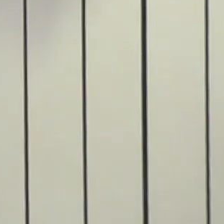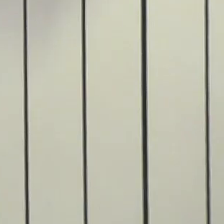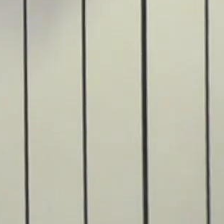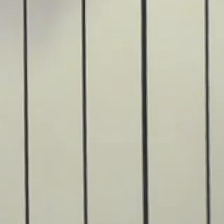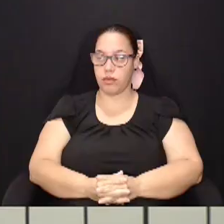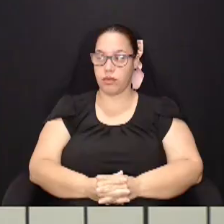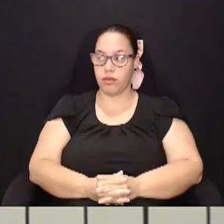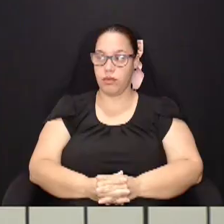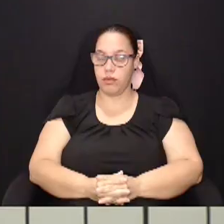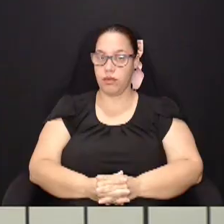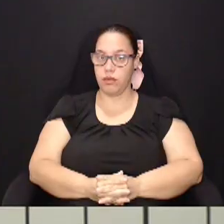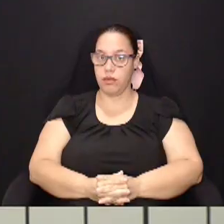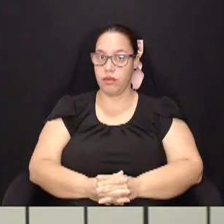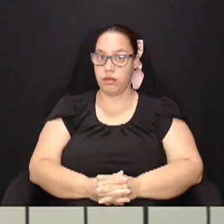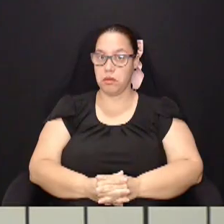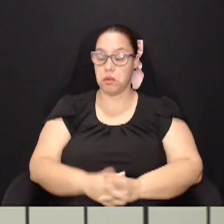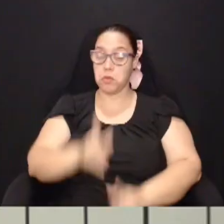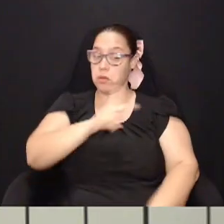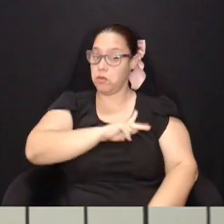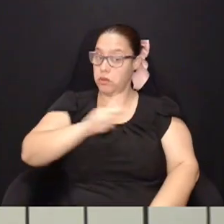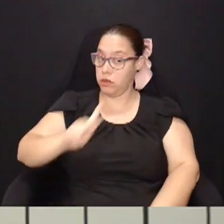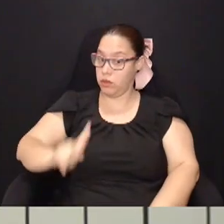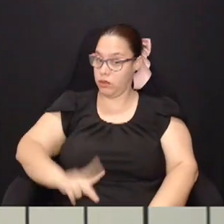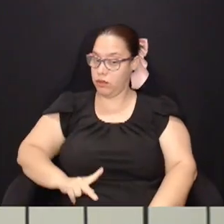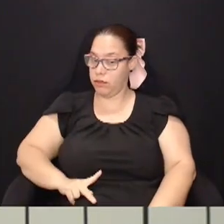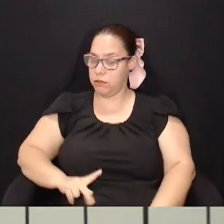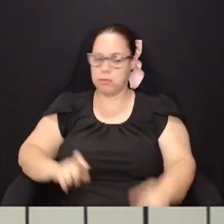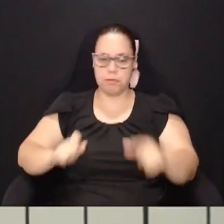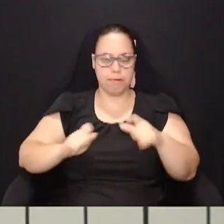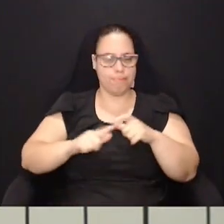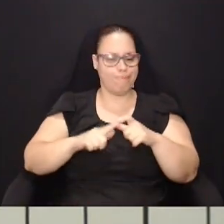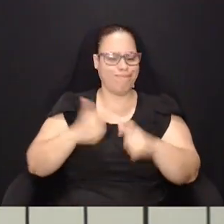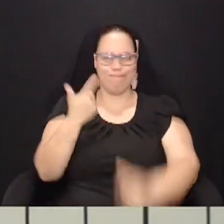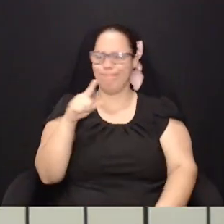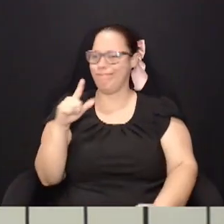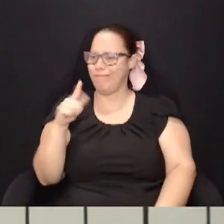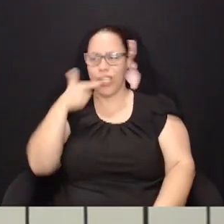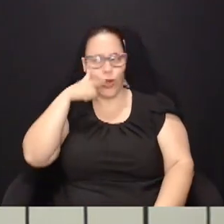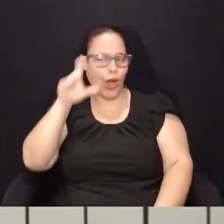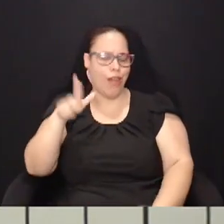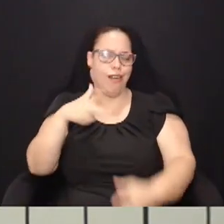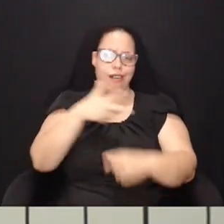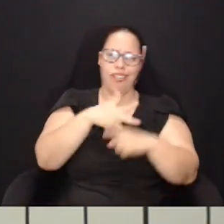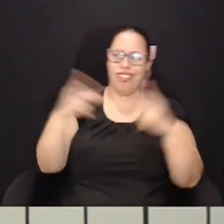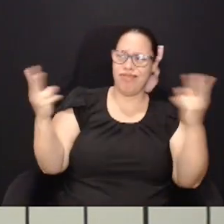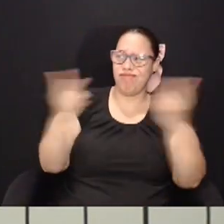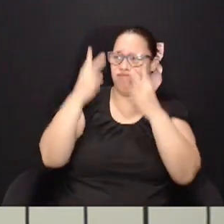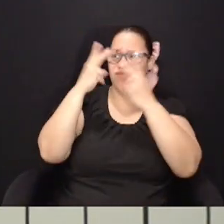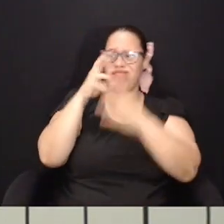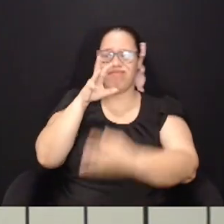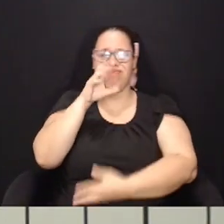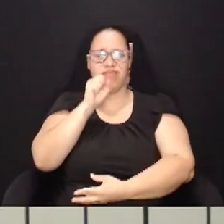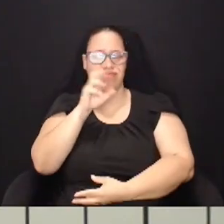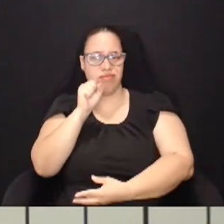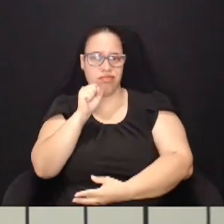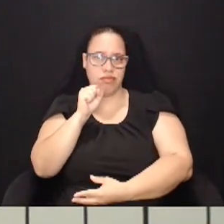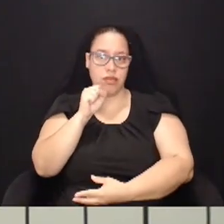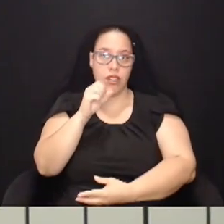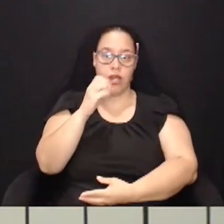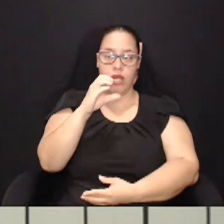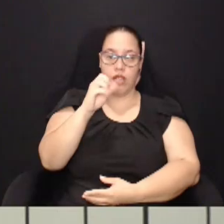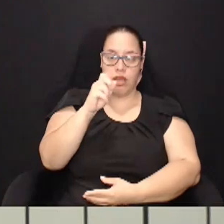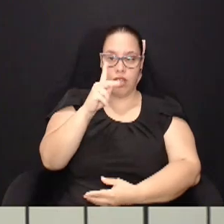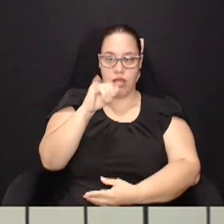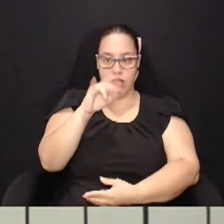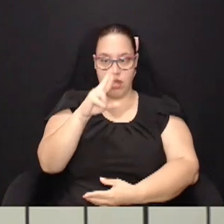A Ponte Preta segue sem vencer no Campeonato Paulista. No sábado foi a Capivari, perdeu mais